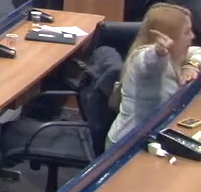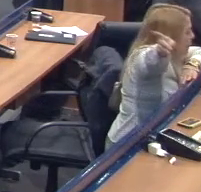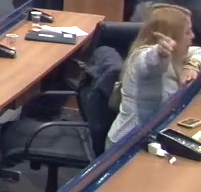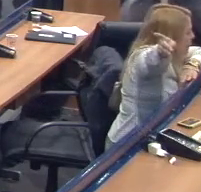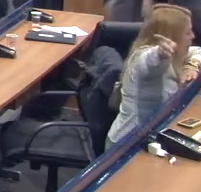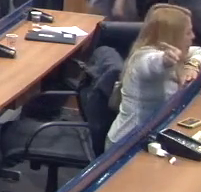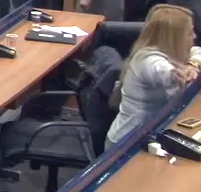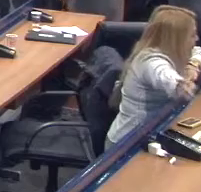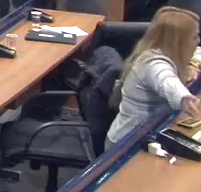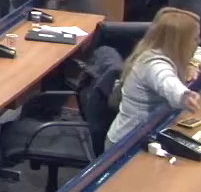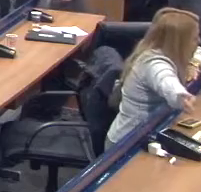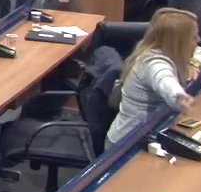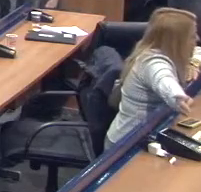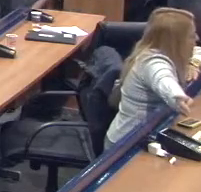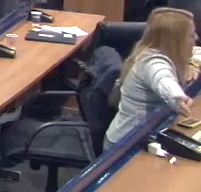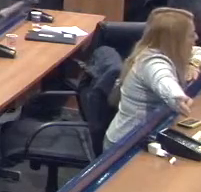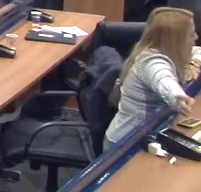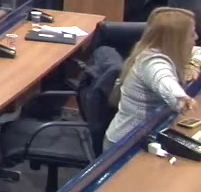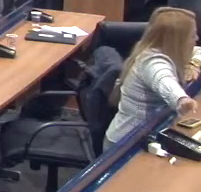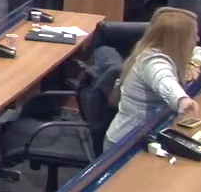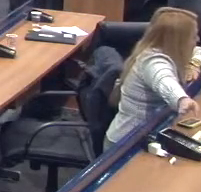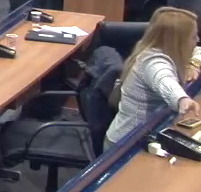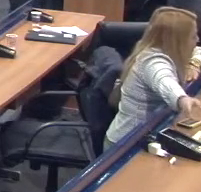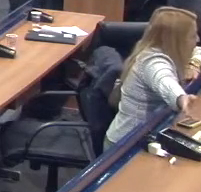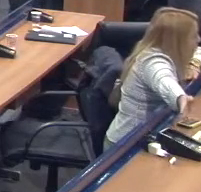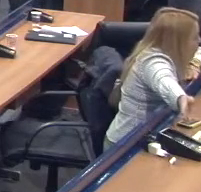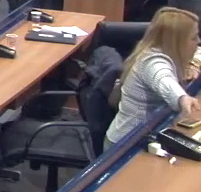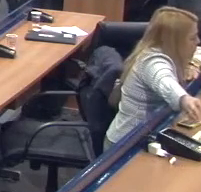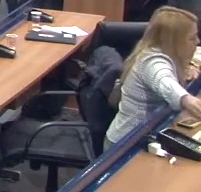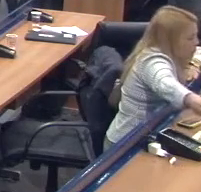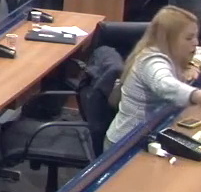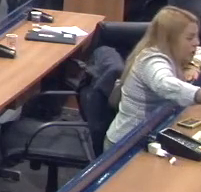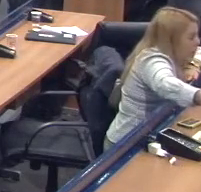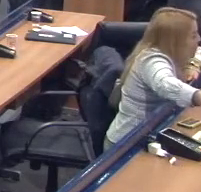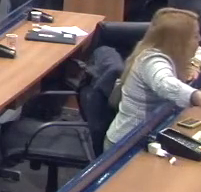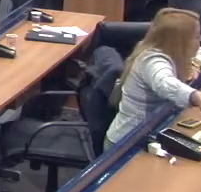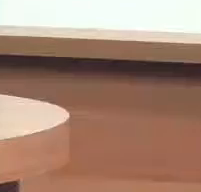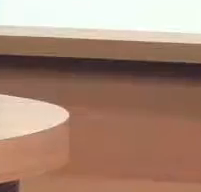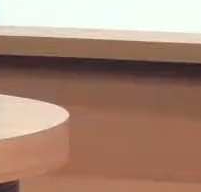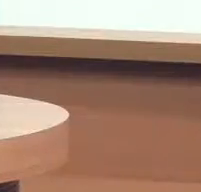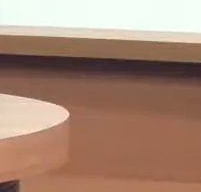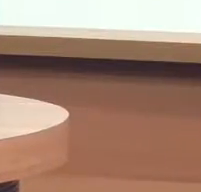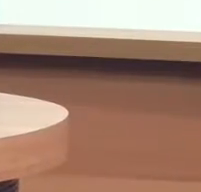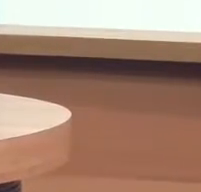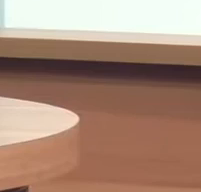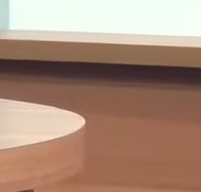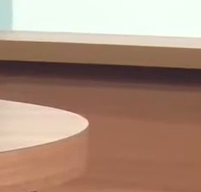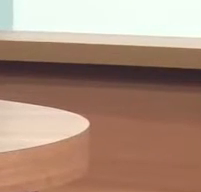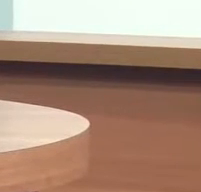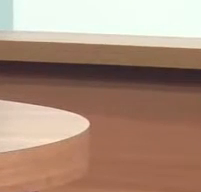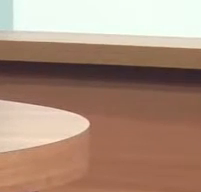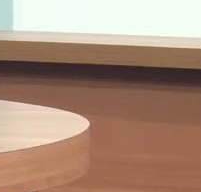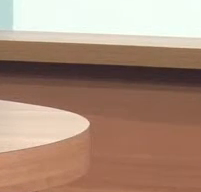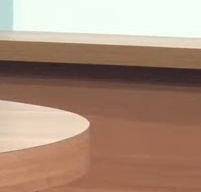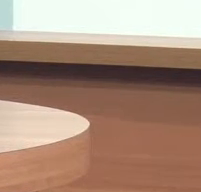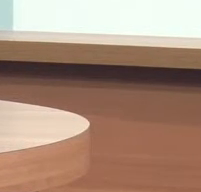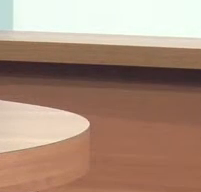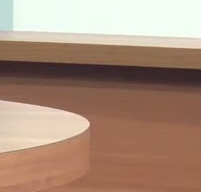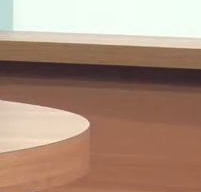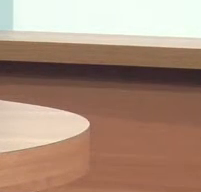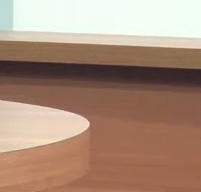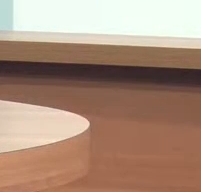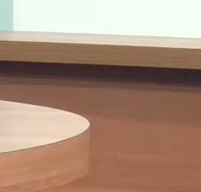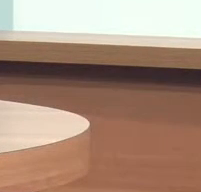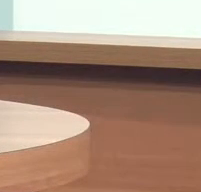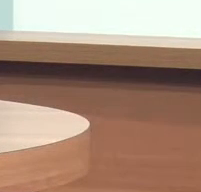lugar, desejar boa tarde a todos, mas também não poderia deixar aqui o meu abraço e desejar os parabéns para o vereador